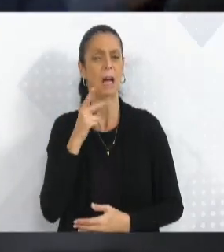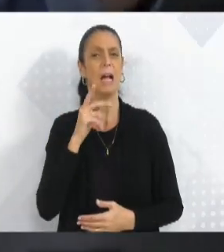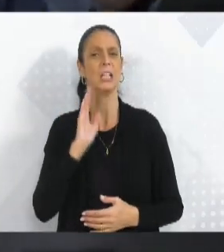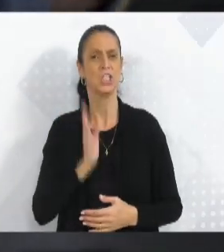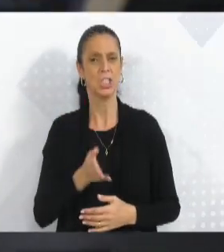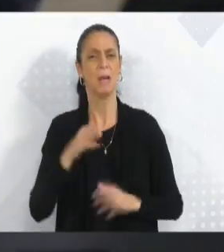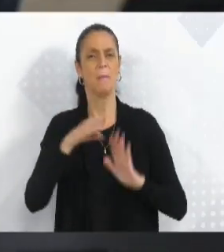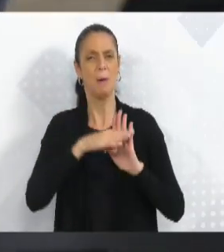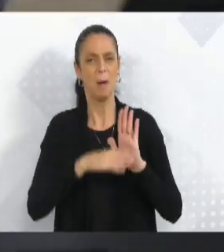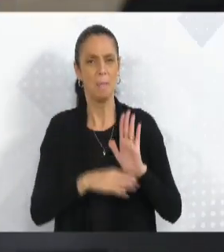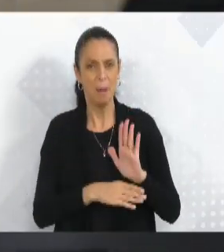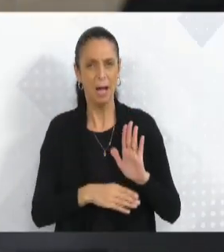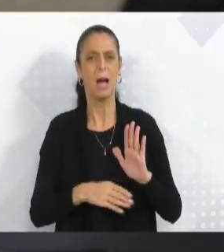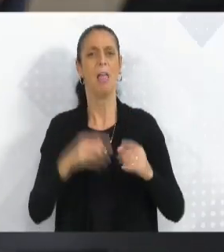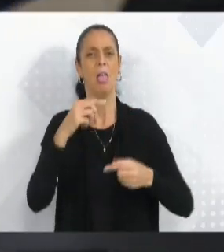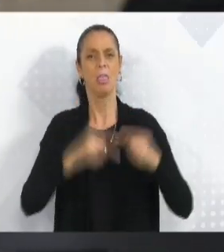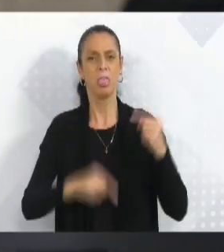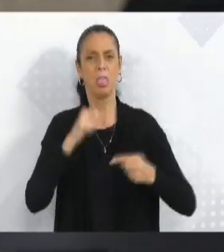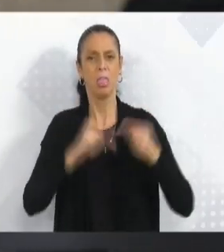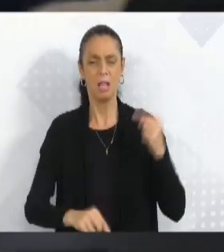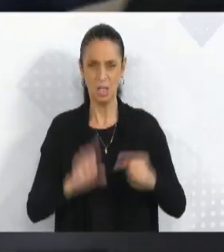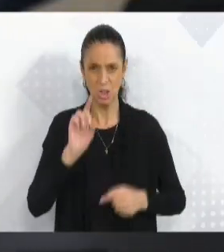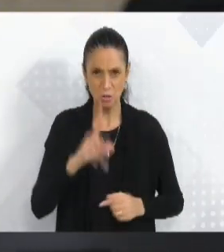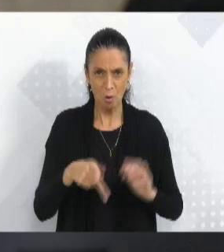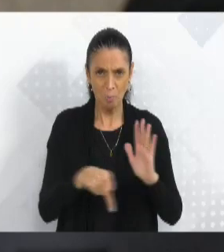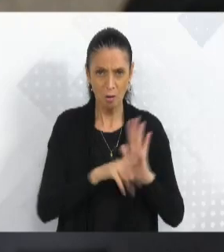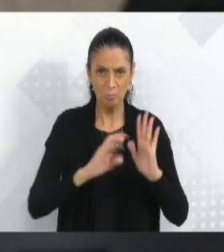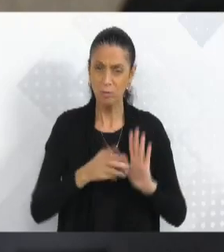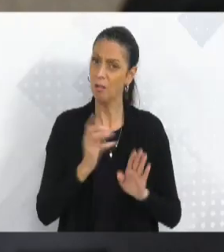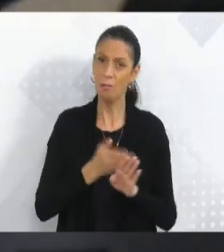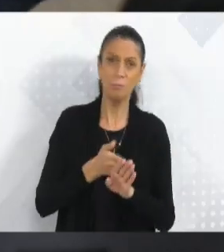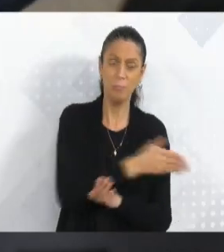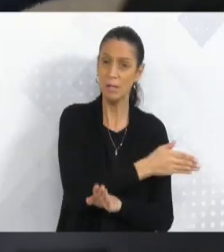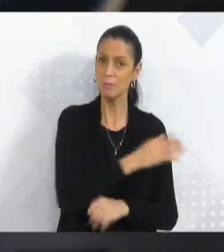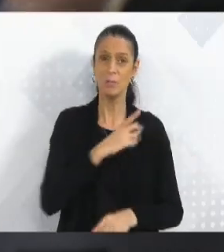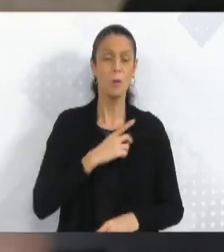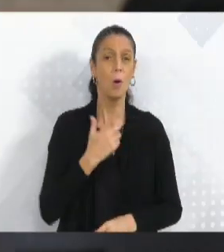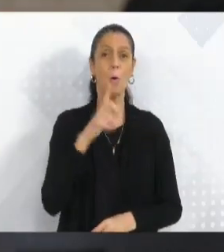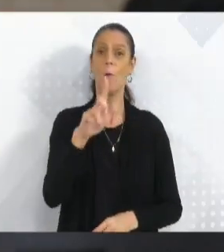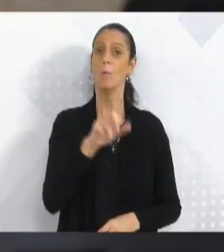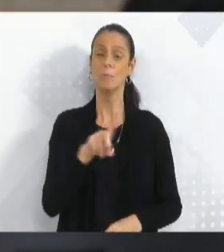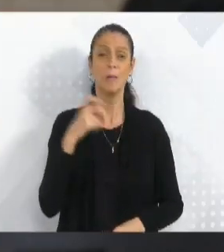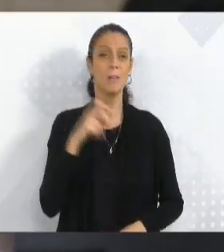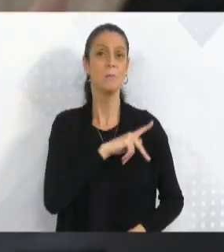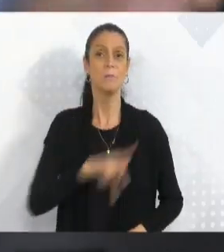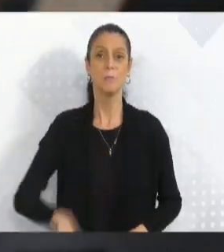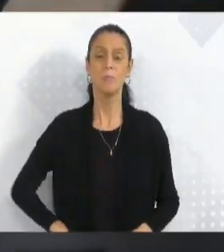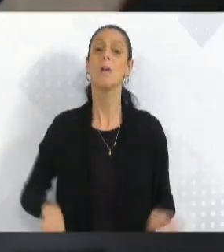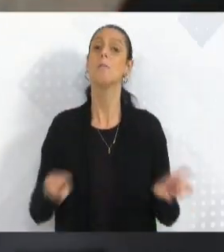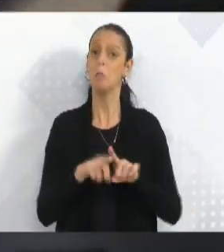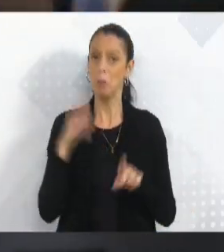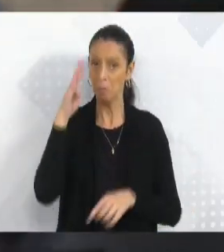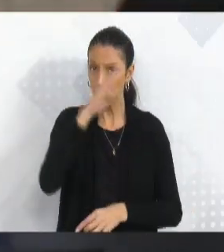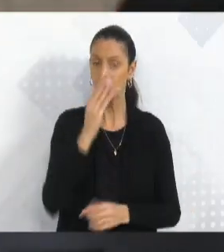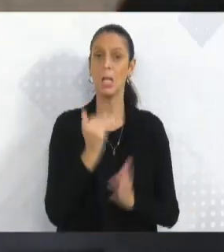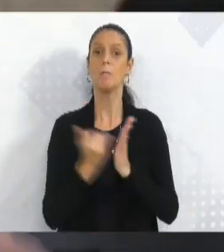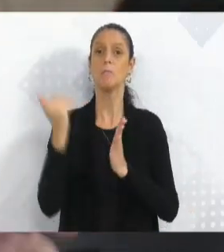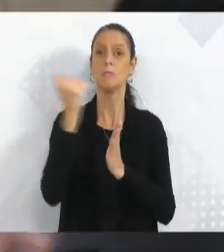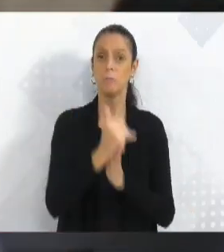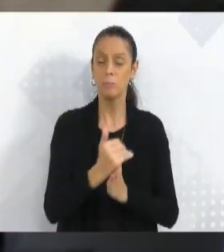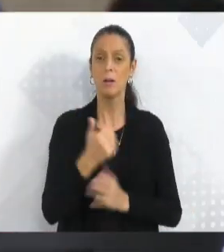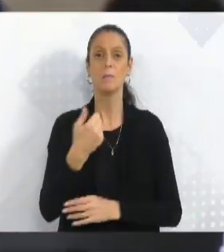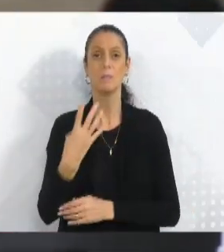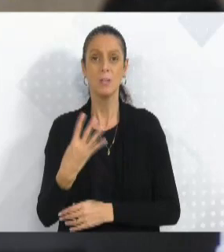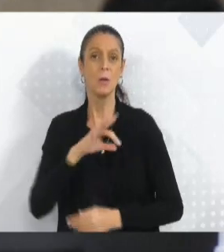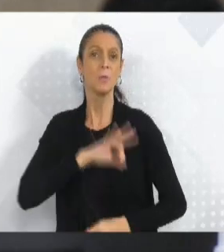todos esses programas que não é dele do PT já vem lá de trás já vem de Fernando Henrique Sarney de tantos Presidente era do bolsonaro que até queria ampliar até 14º